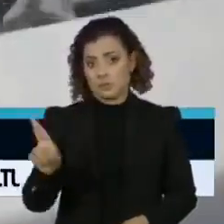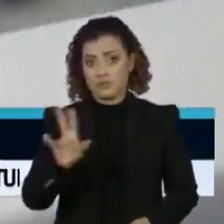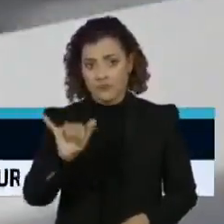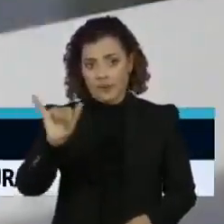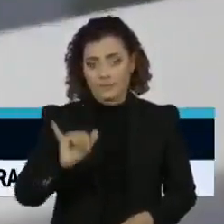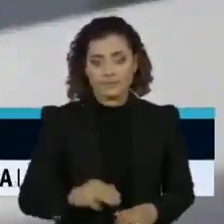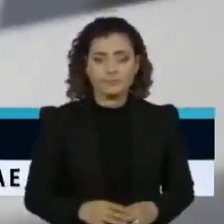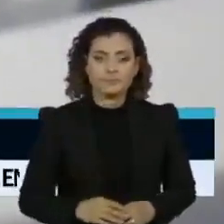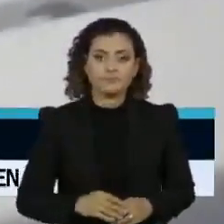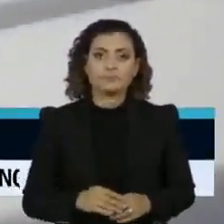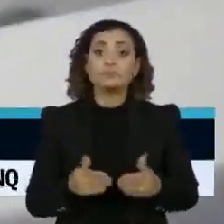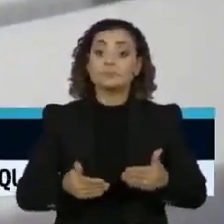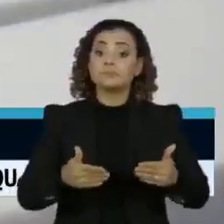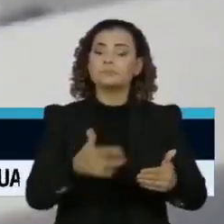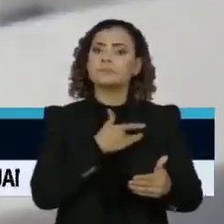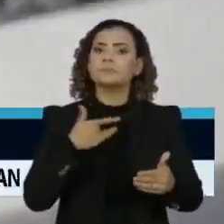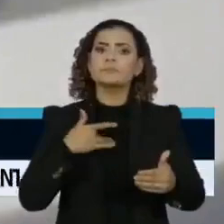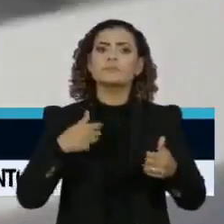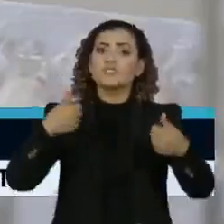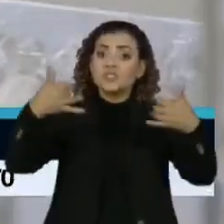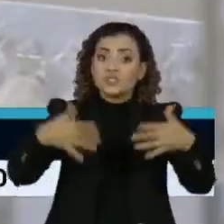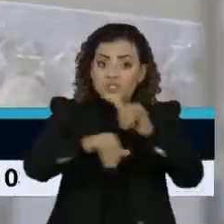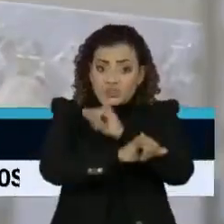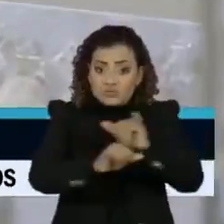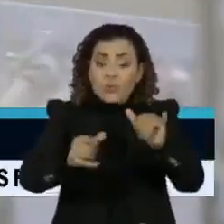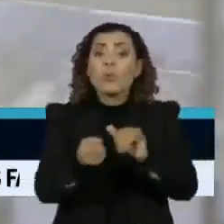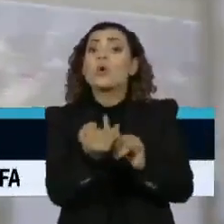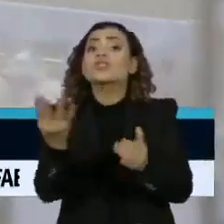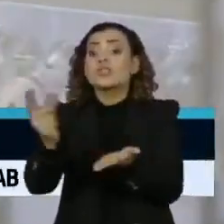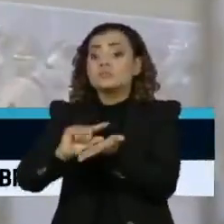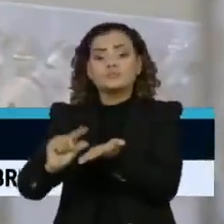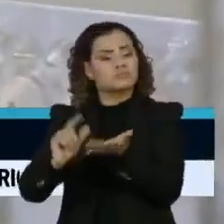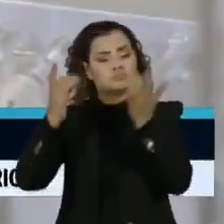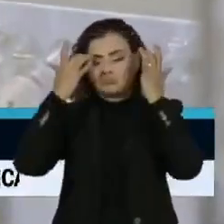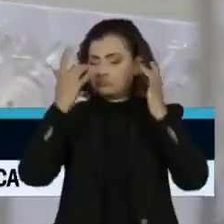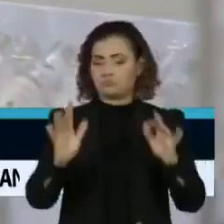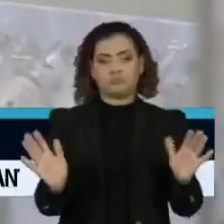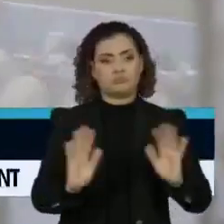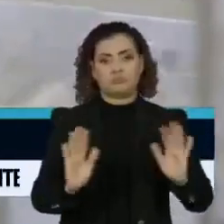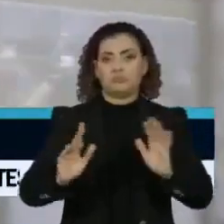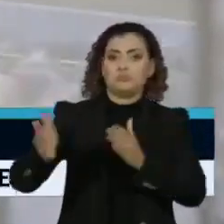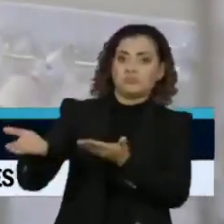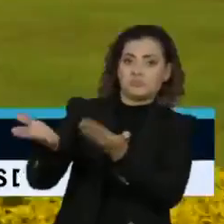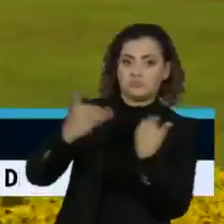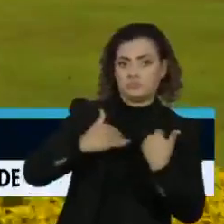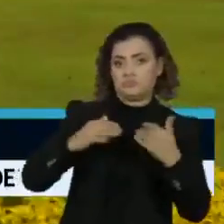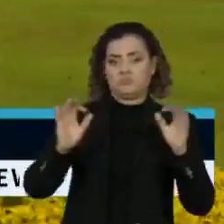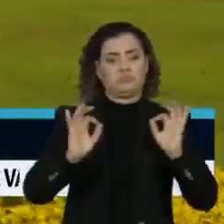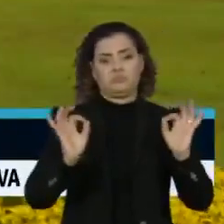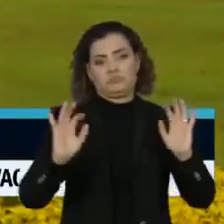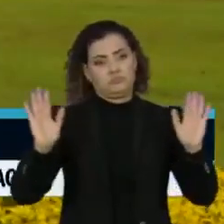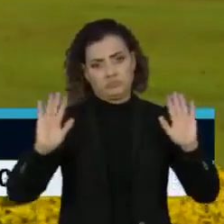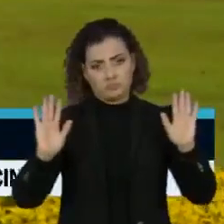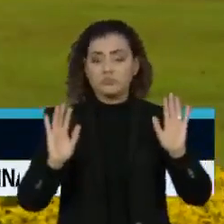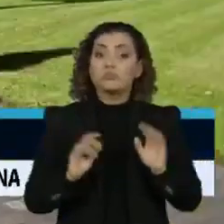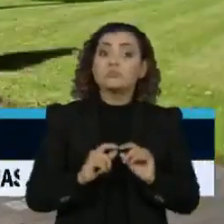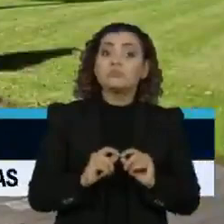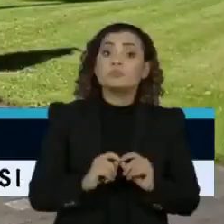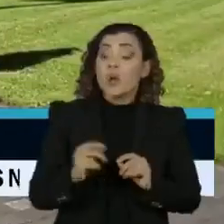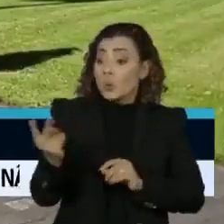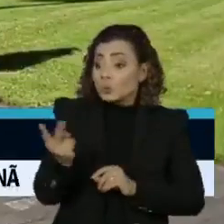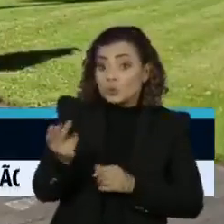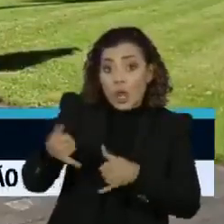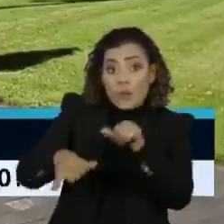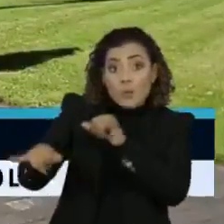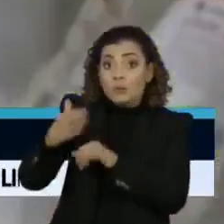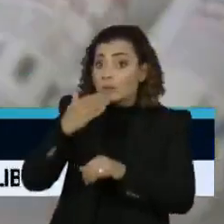reais. O Ministério não divulgou uma previsão do número de doses da vacina que deve receber das fabricantes. Nenhum dos dois